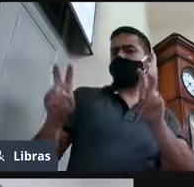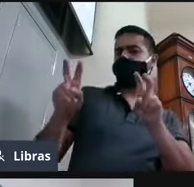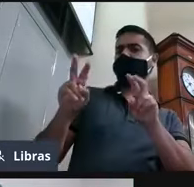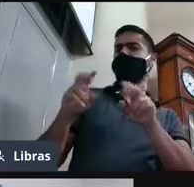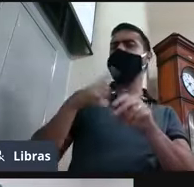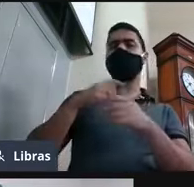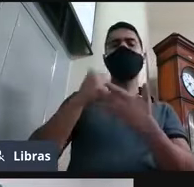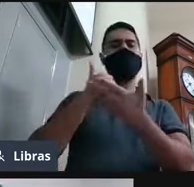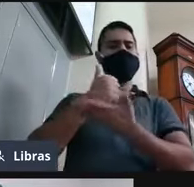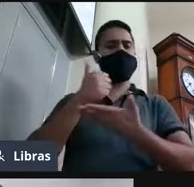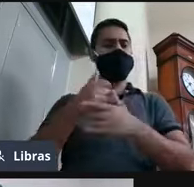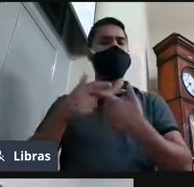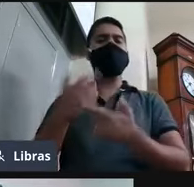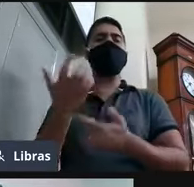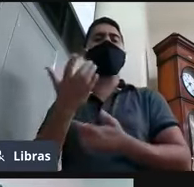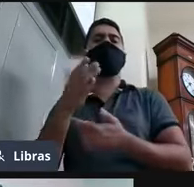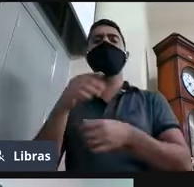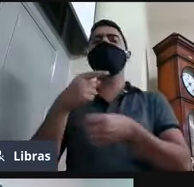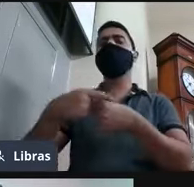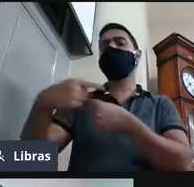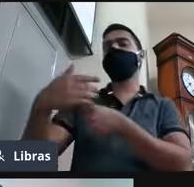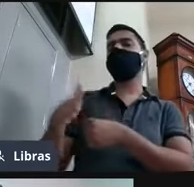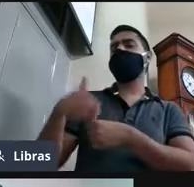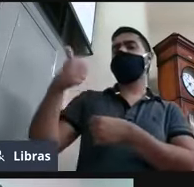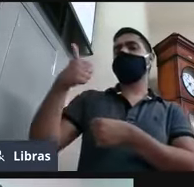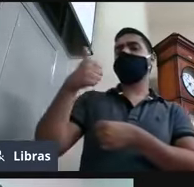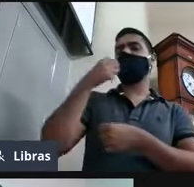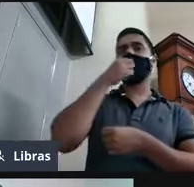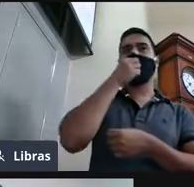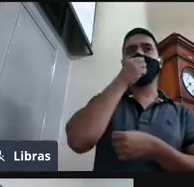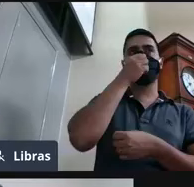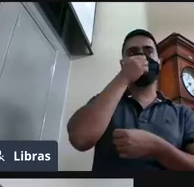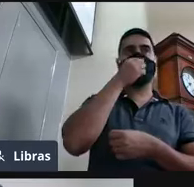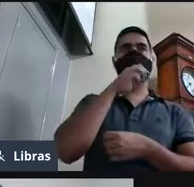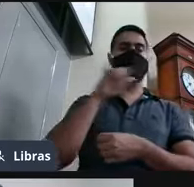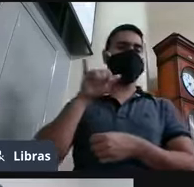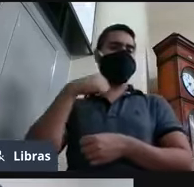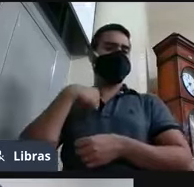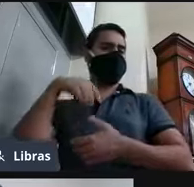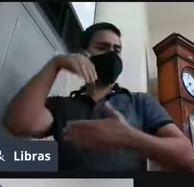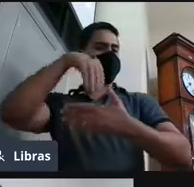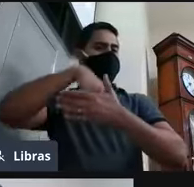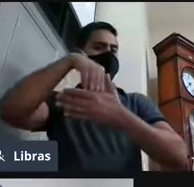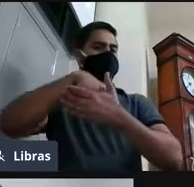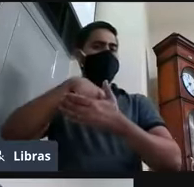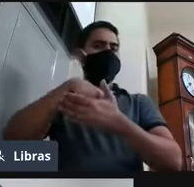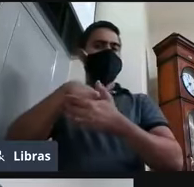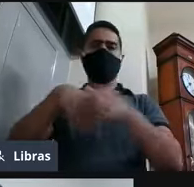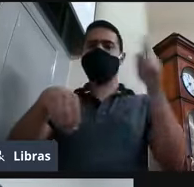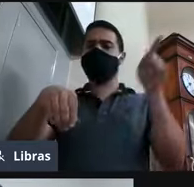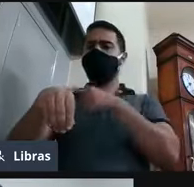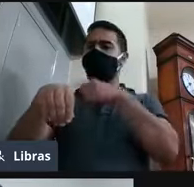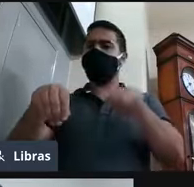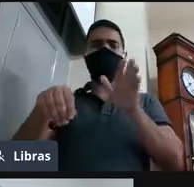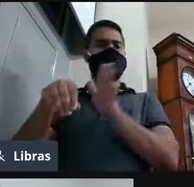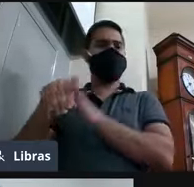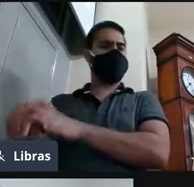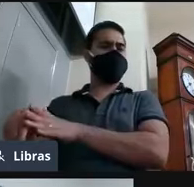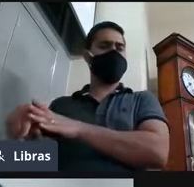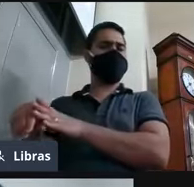plausíveis, porque a gente quer uma cidade melhor. Quando a gente vota contra, Marquinho, ao Tribunal de